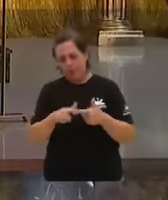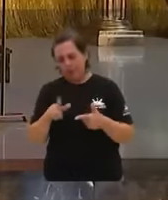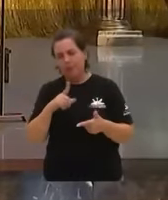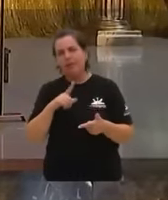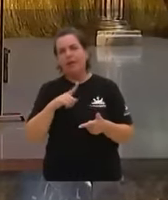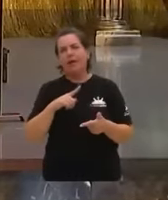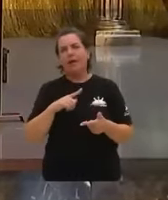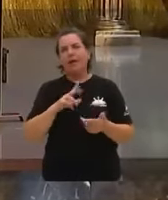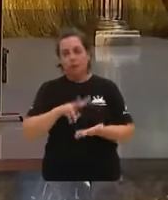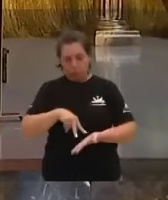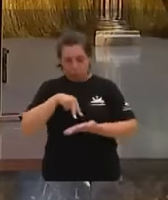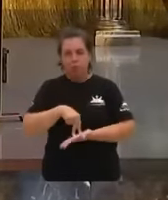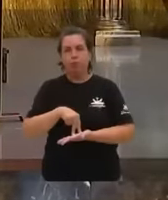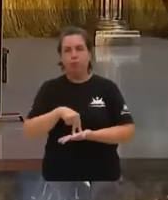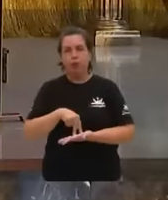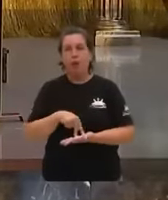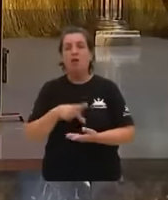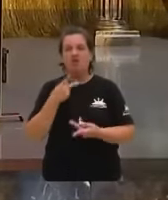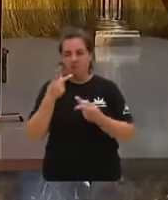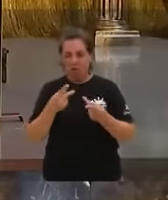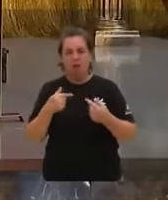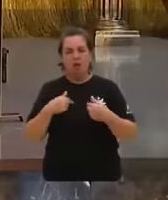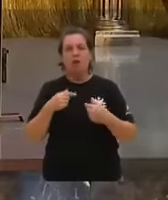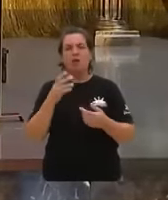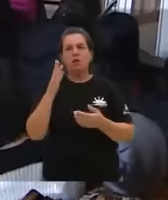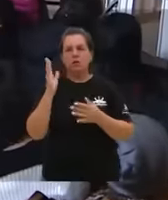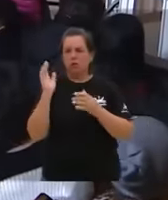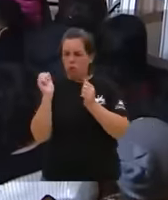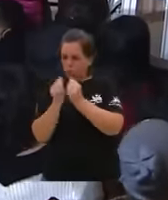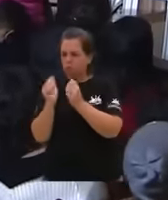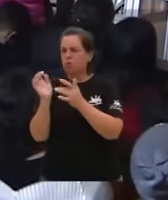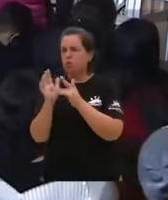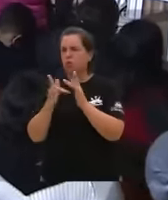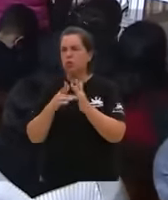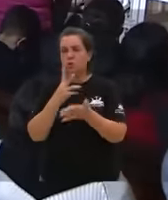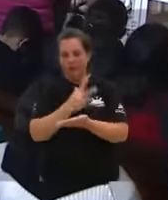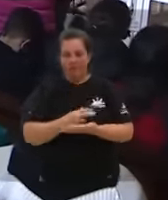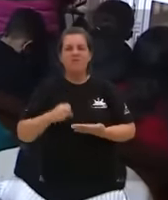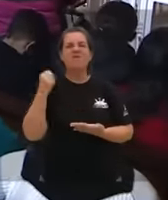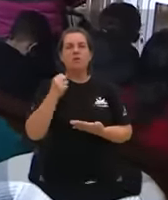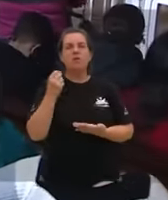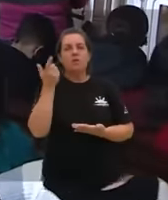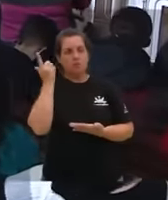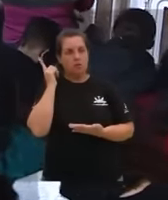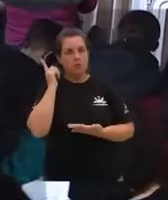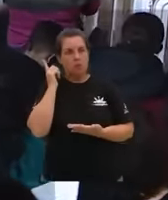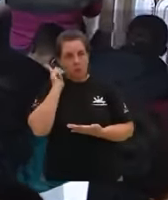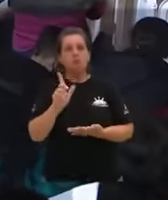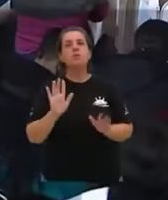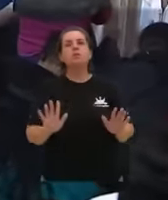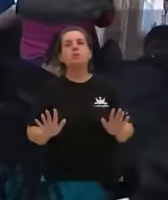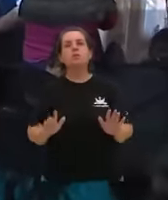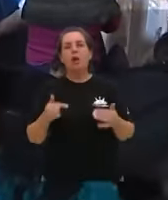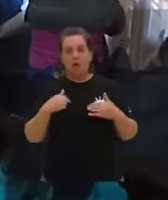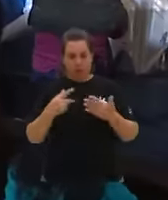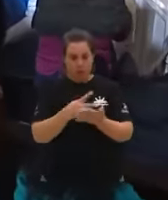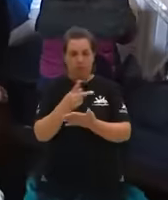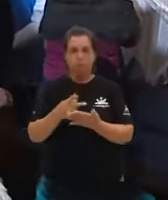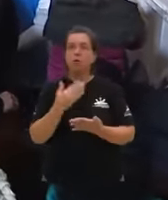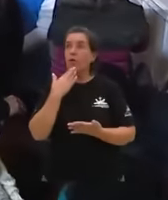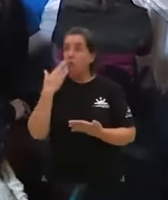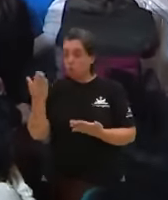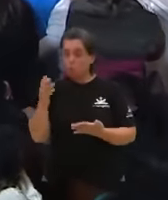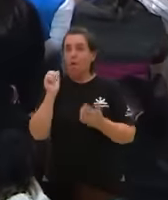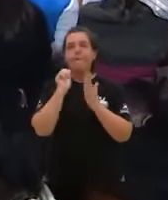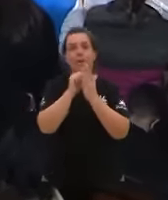e diz: em Cristo serei vencedor. Vou pedir, vou buscar,